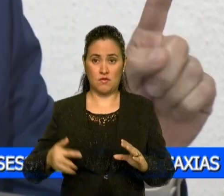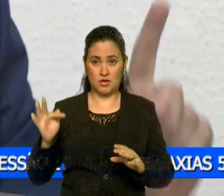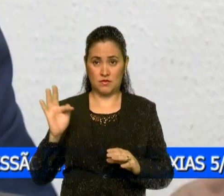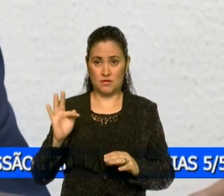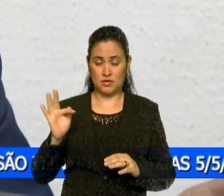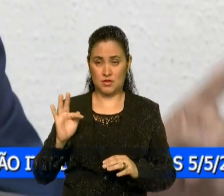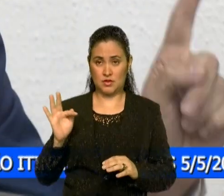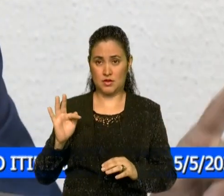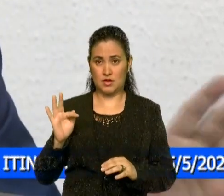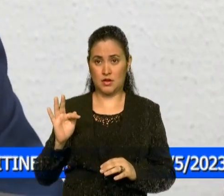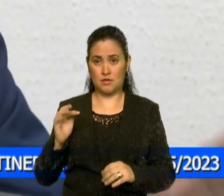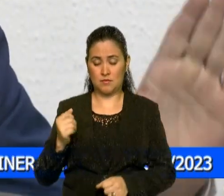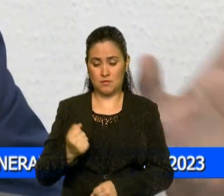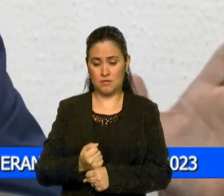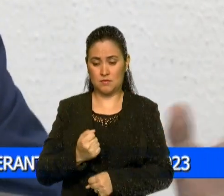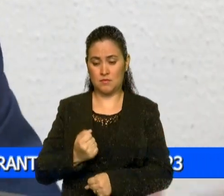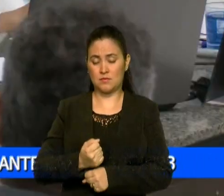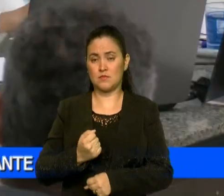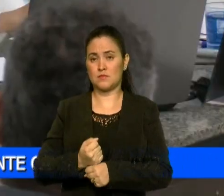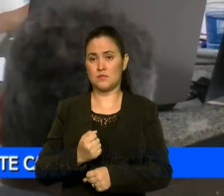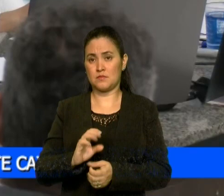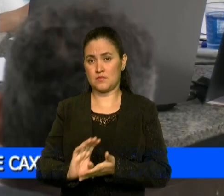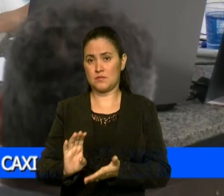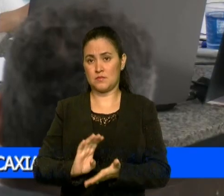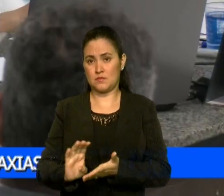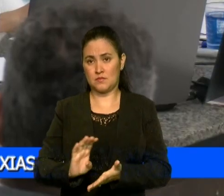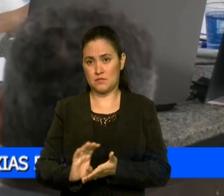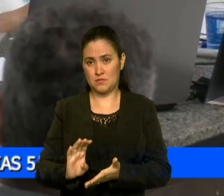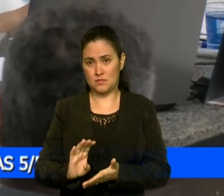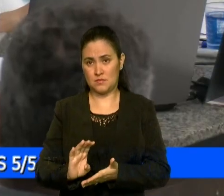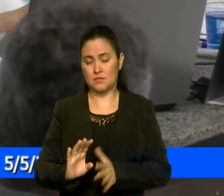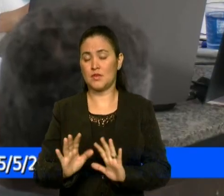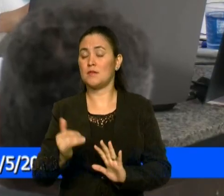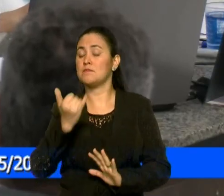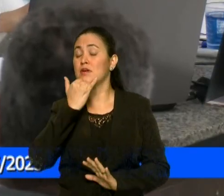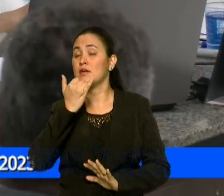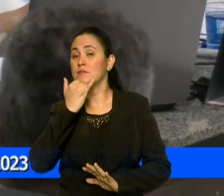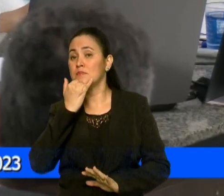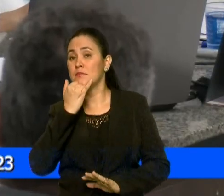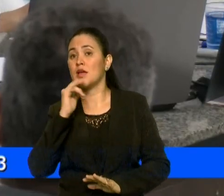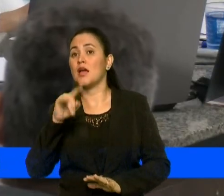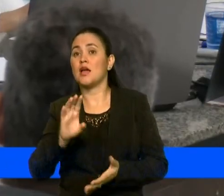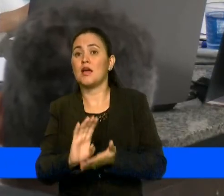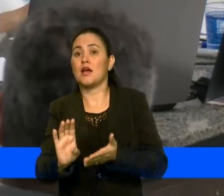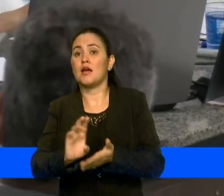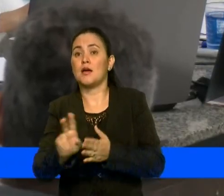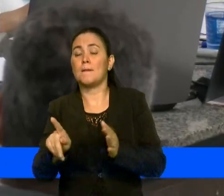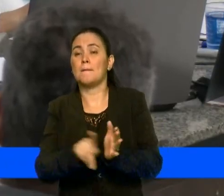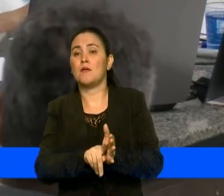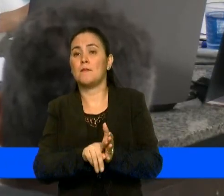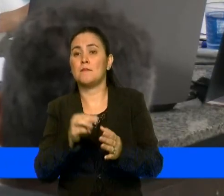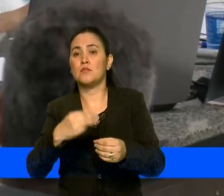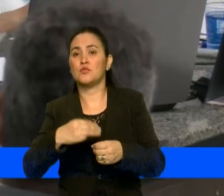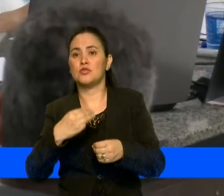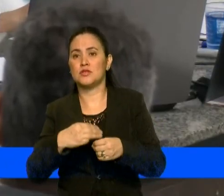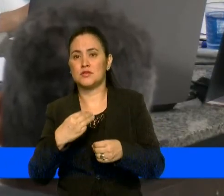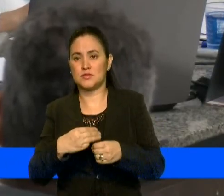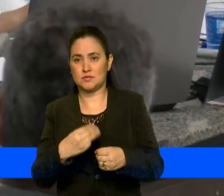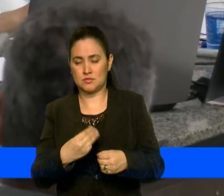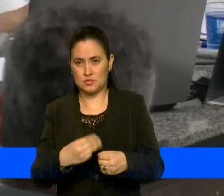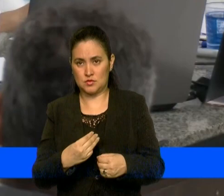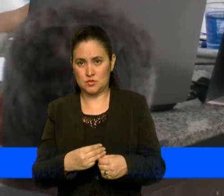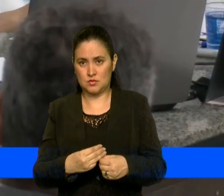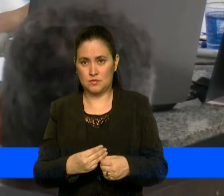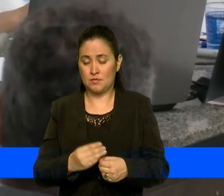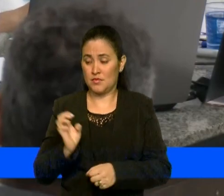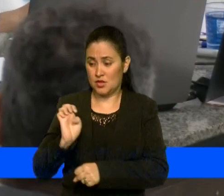estadual, governo municipal, desculpa, sem subsídio do governo, do Estado e governo federal. E que a gente distribui de forma